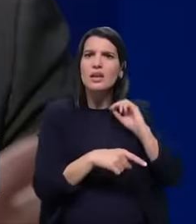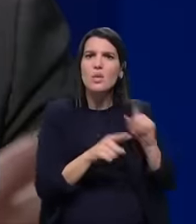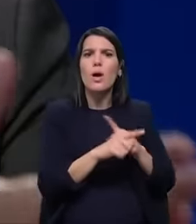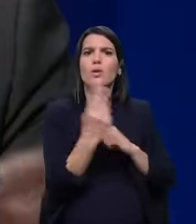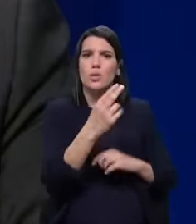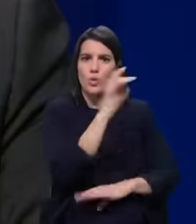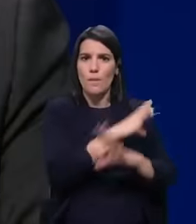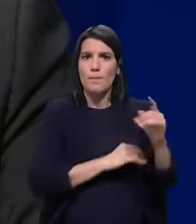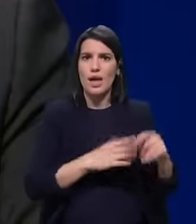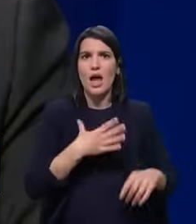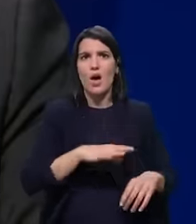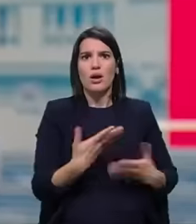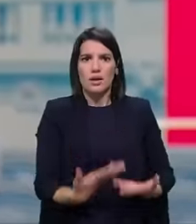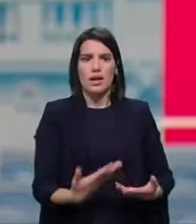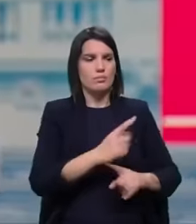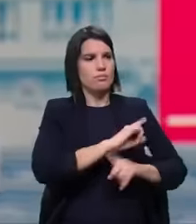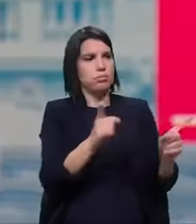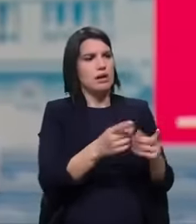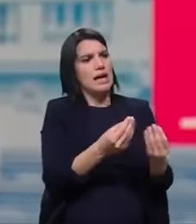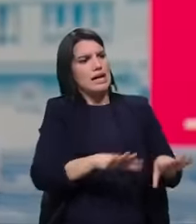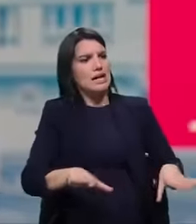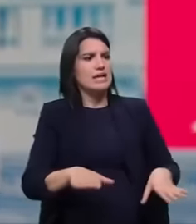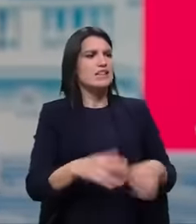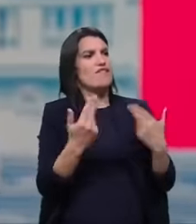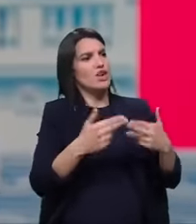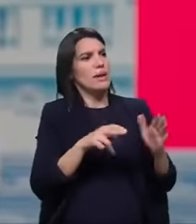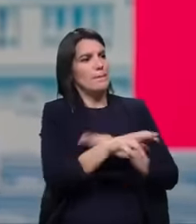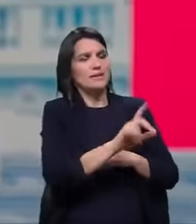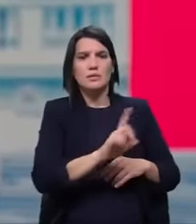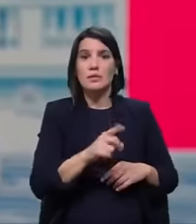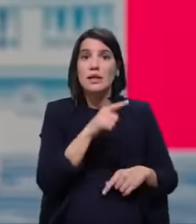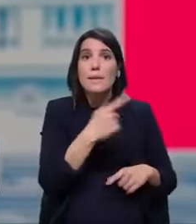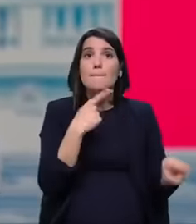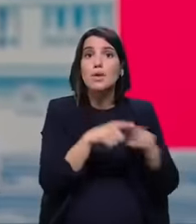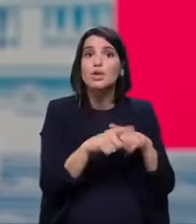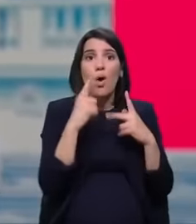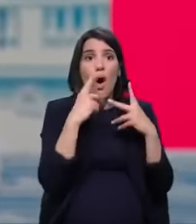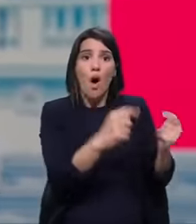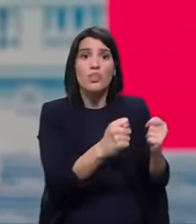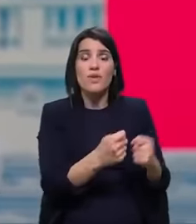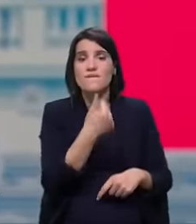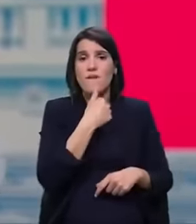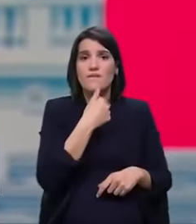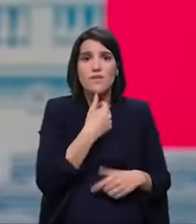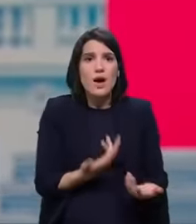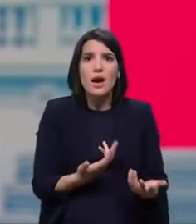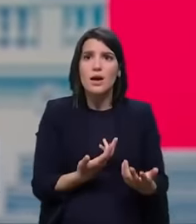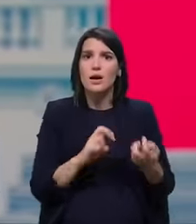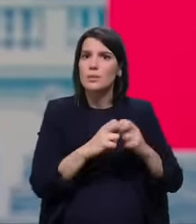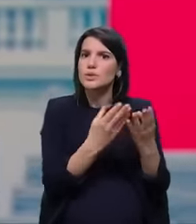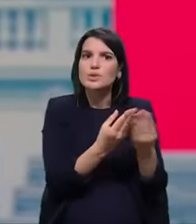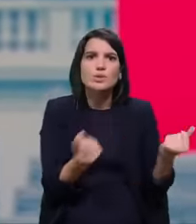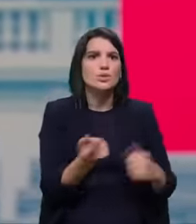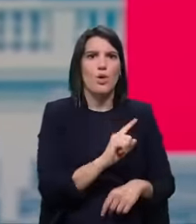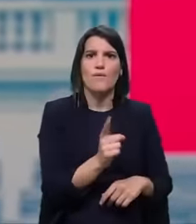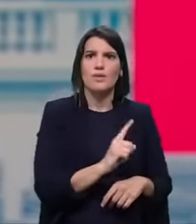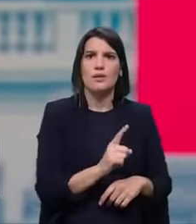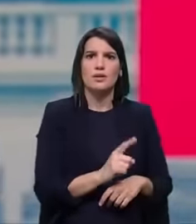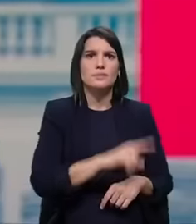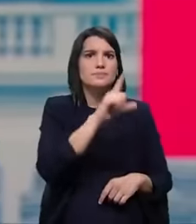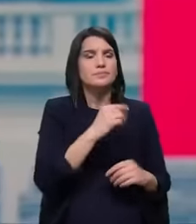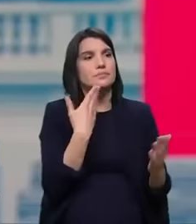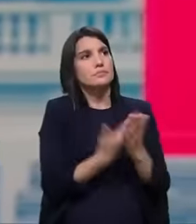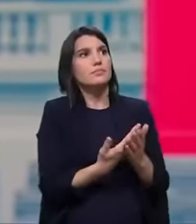crianças menores de poderem passar a fronteira? Essa é a política do ódio, é a política da violência, que não só não resolve nenhum problema, como é